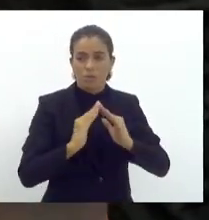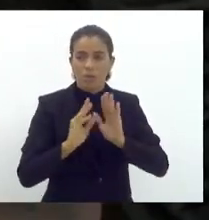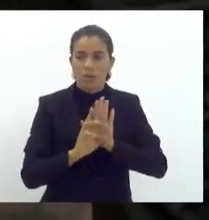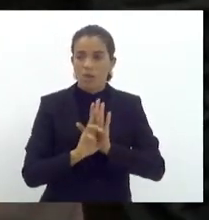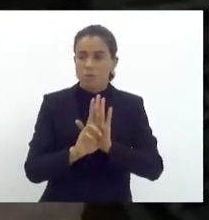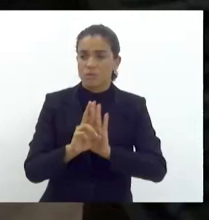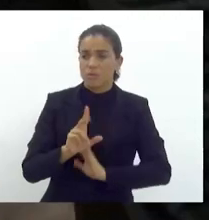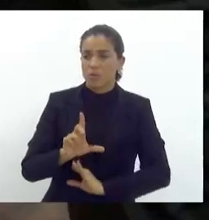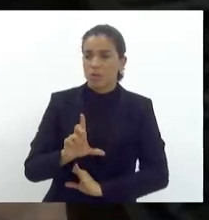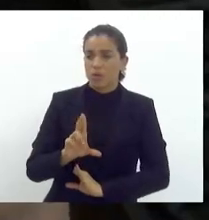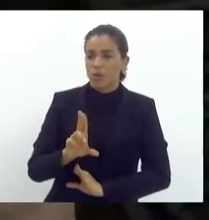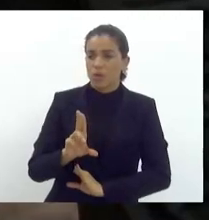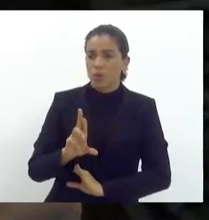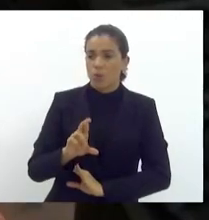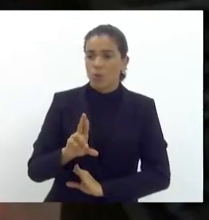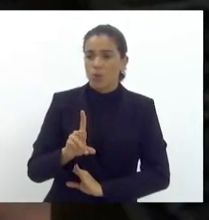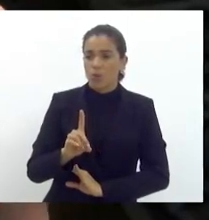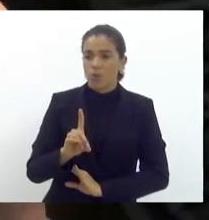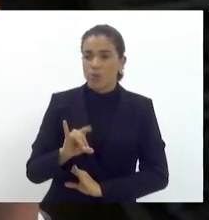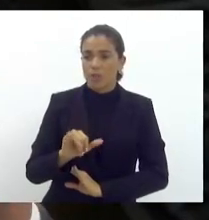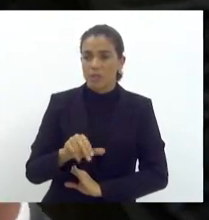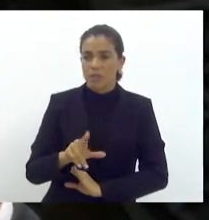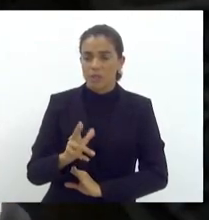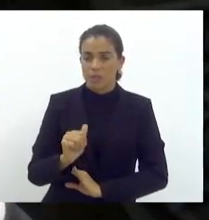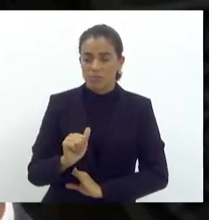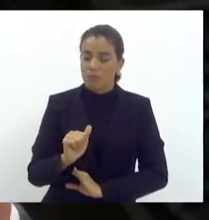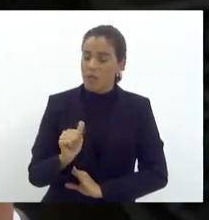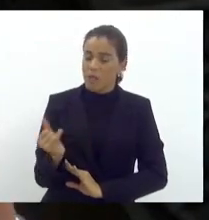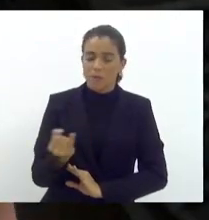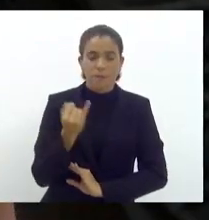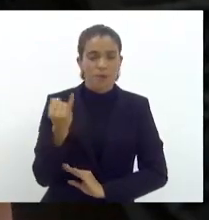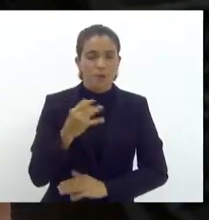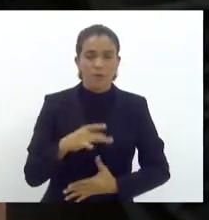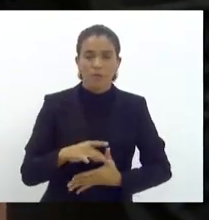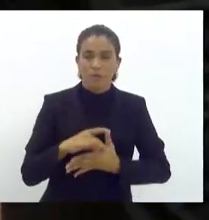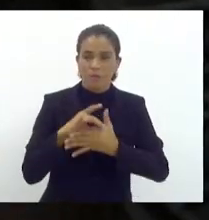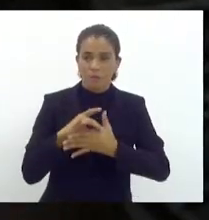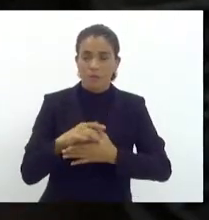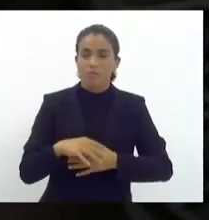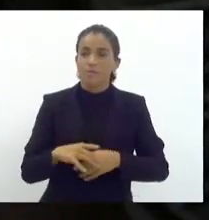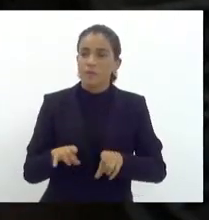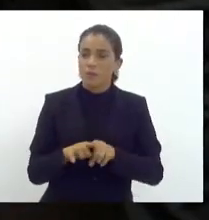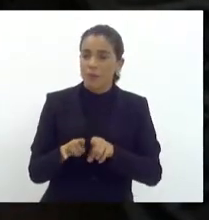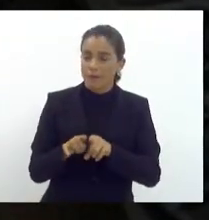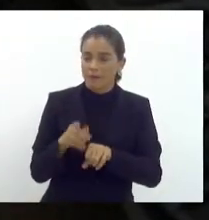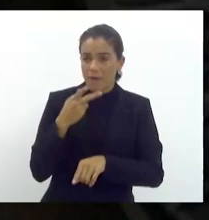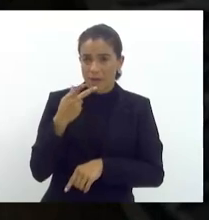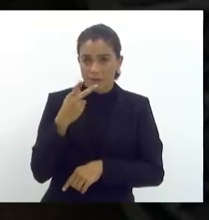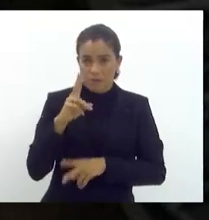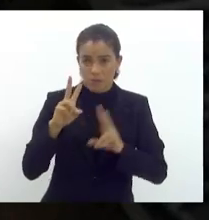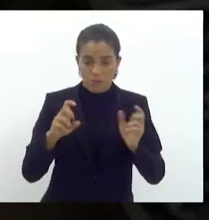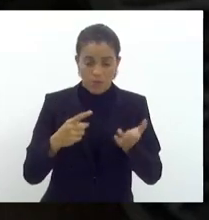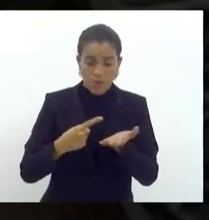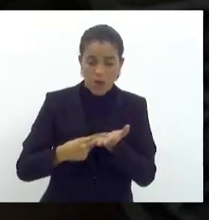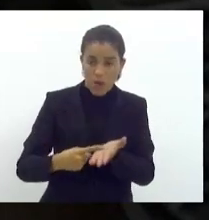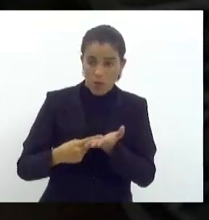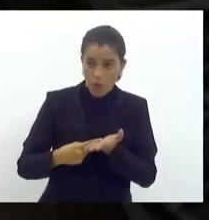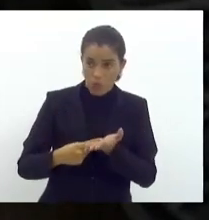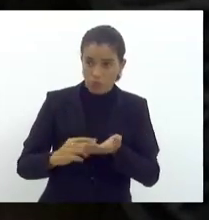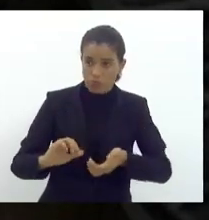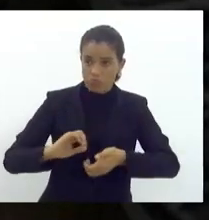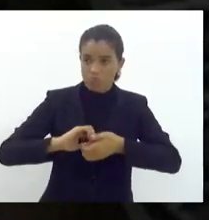Lurdinha que também aqui é uma importante liderança é importante liderança e dizer que o acordo firmado ele